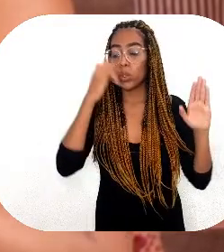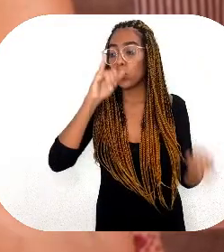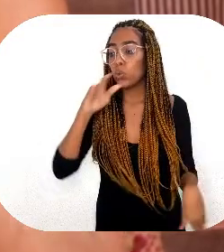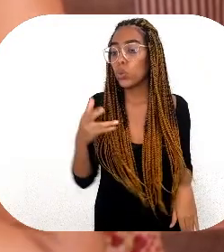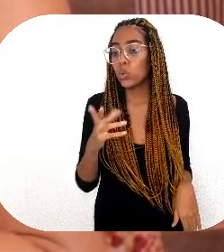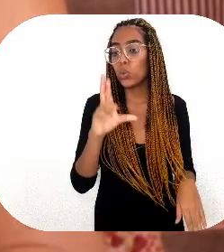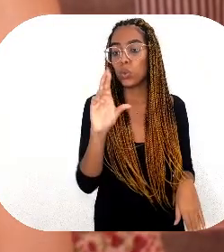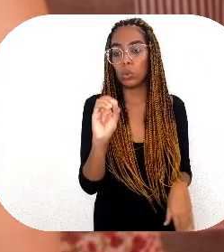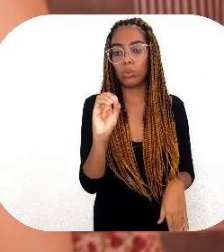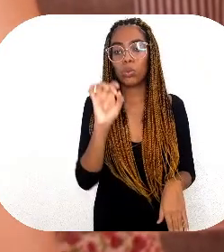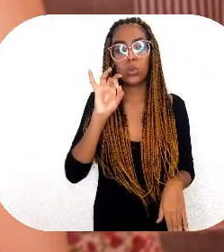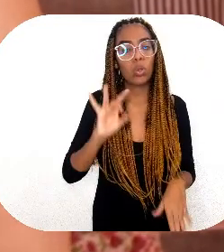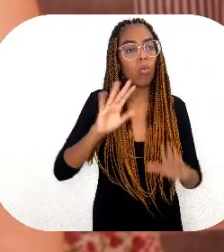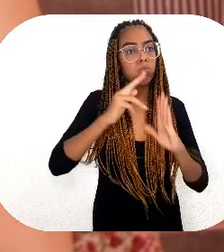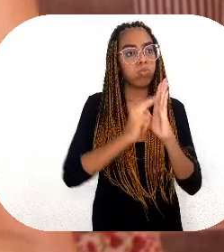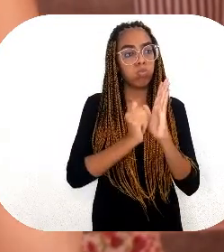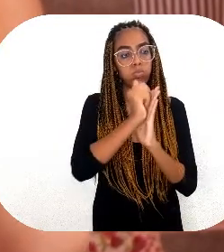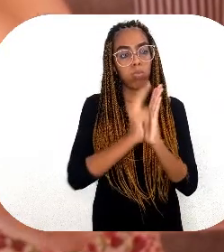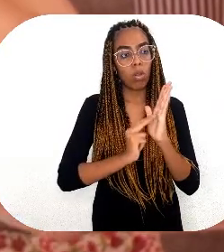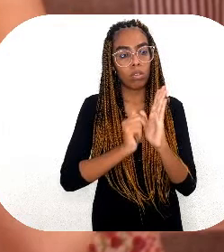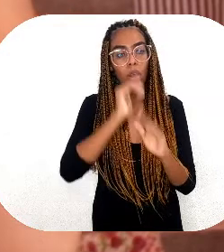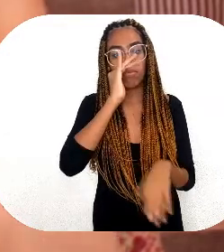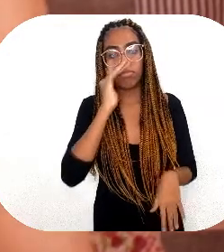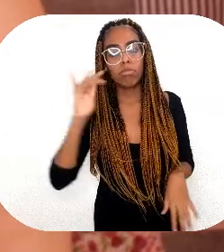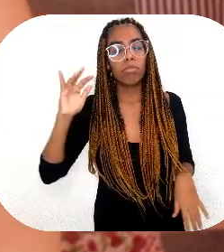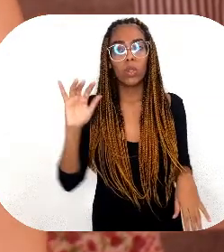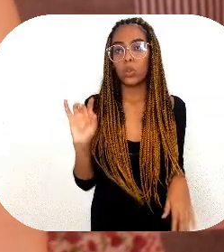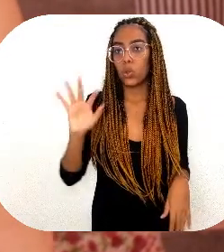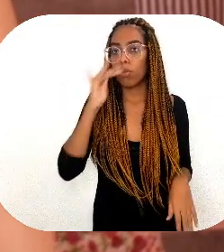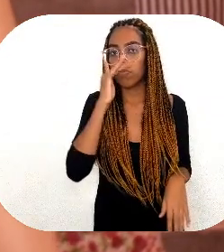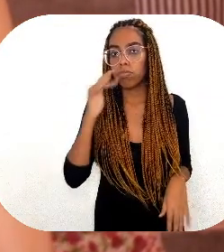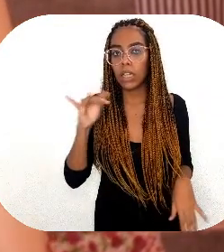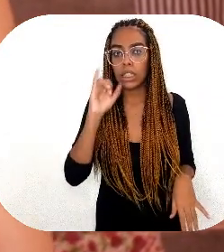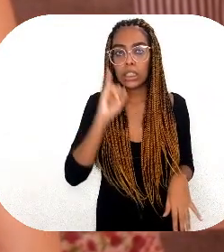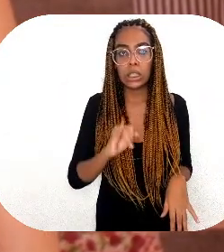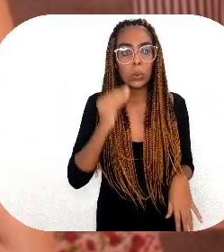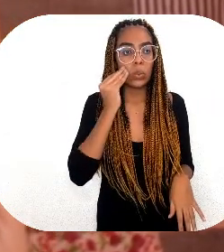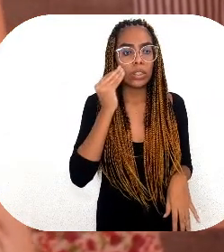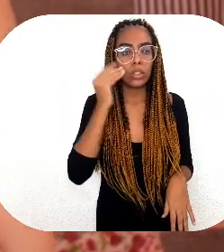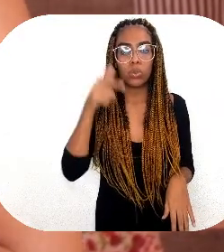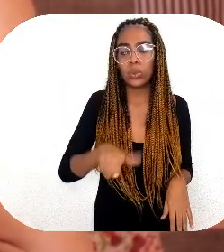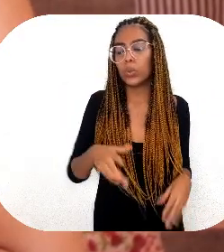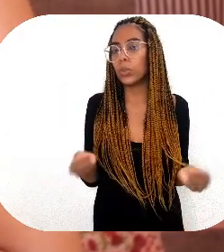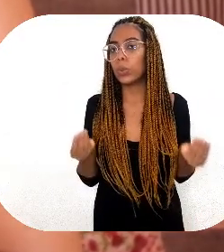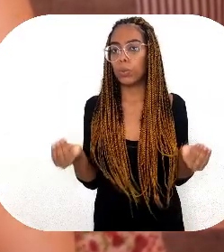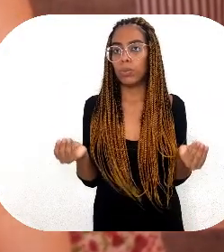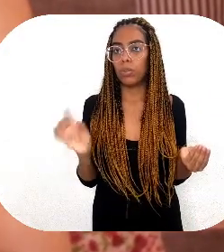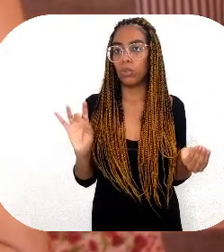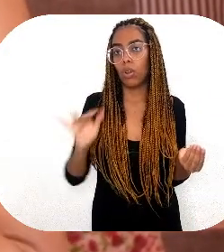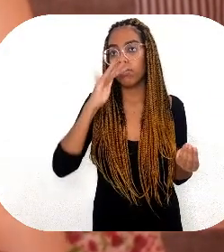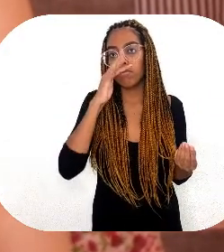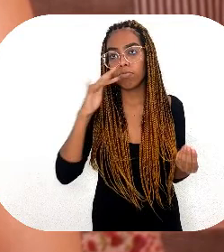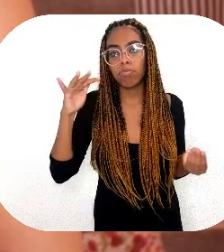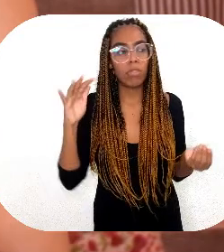eu prometo, eu quero cair durinho. Eu juro jurado que eu vou só lamber. Não, vou só cheirar, lamber não, né?